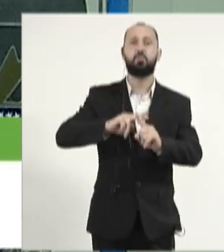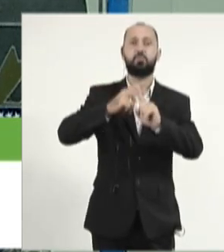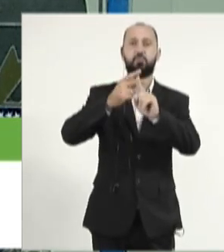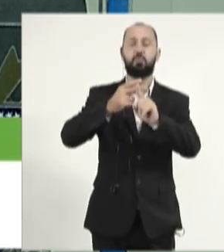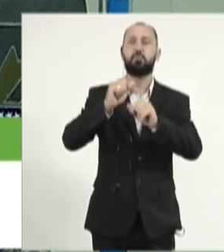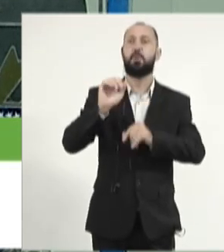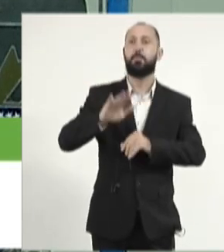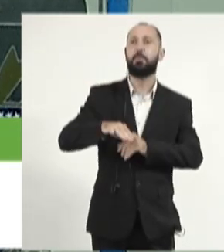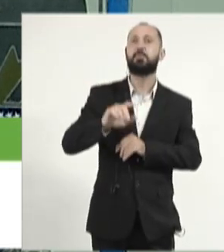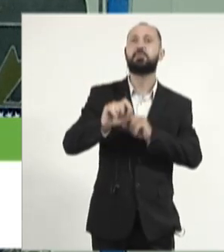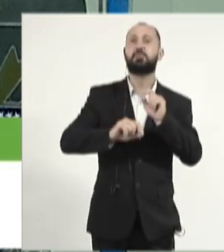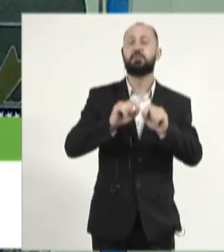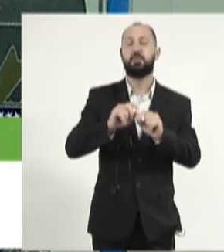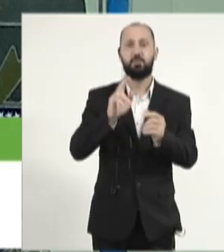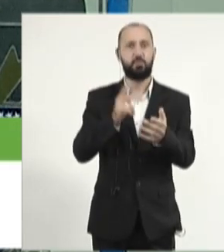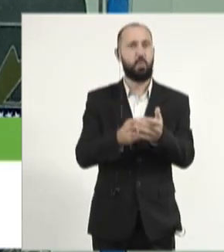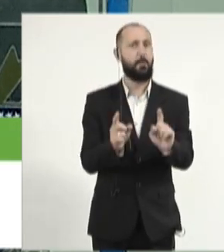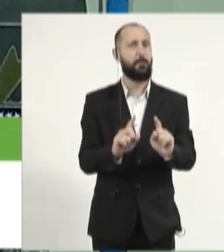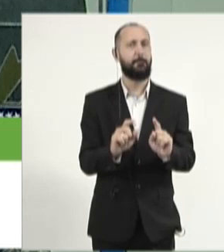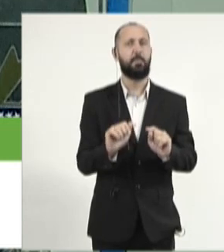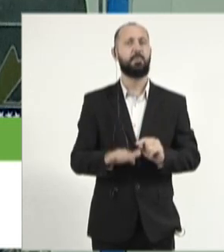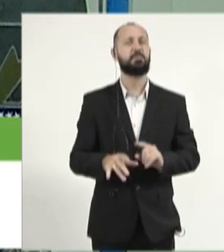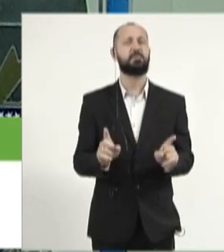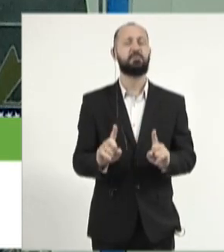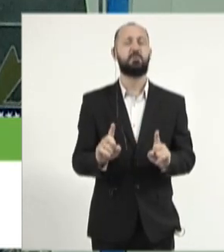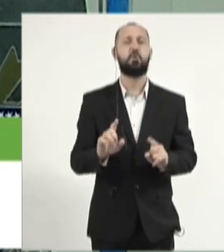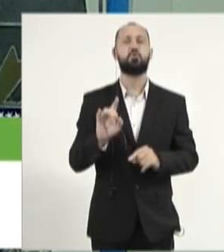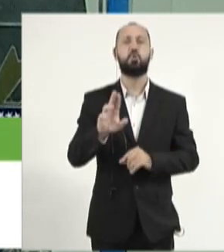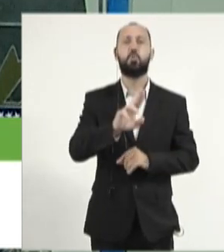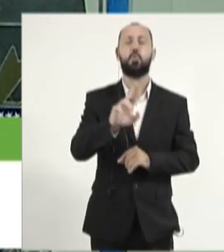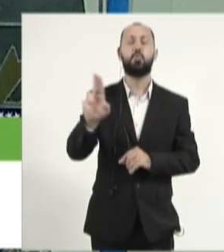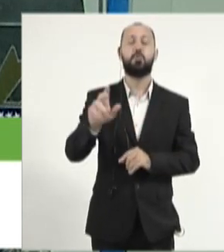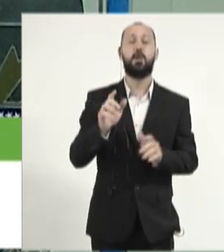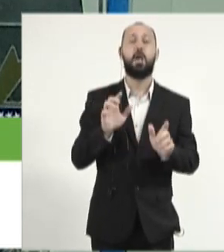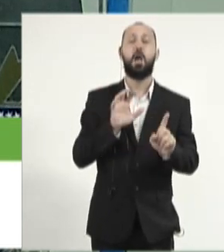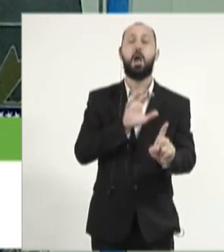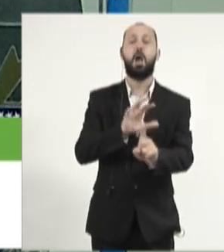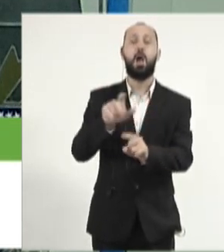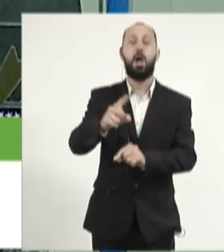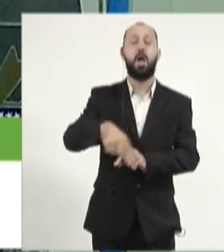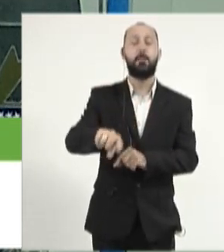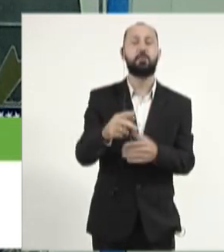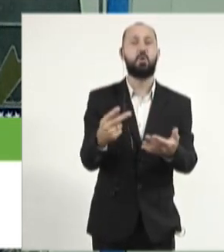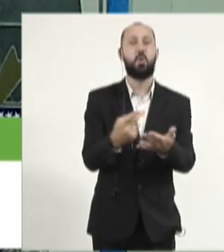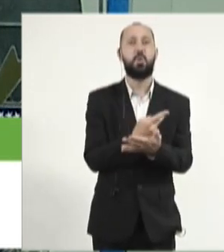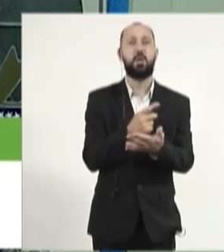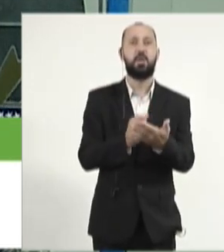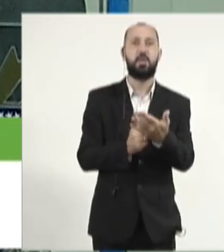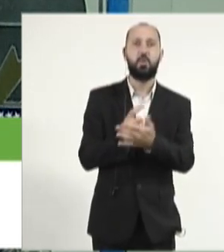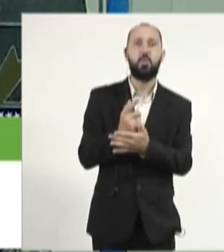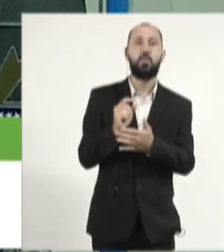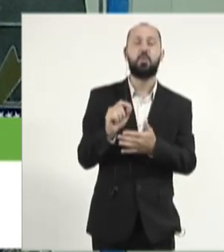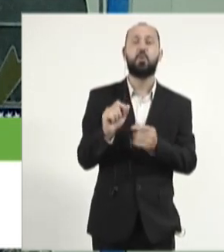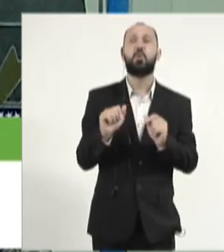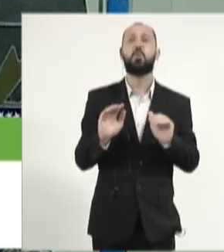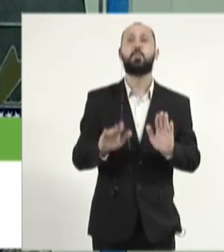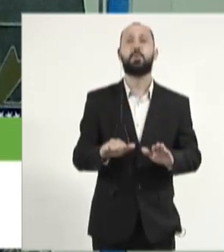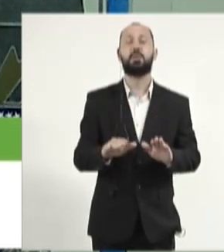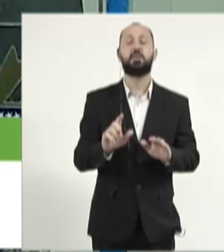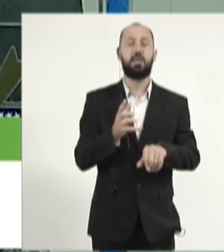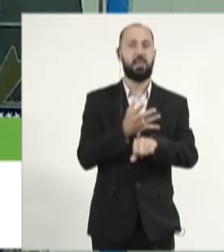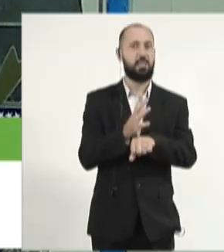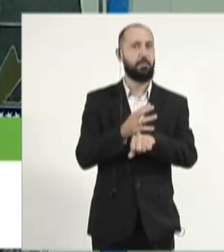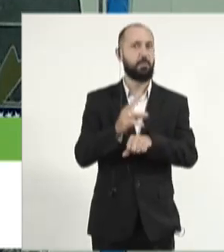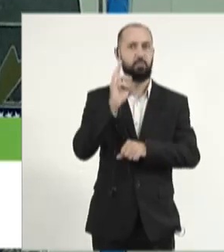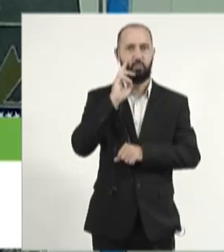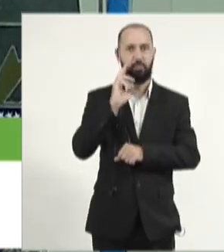numa promoção que, na verdade, não é promoção nenhuma, mas que só induz o consumidor ao erro e acaba comprando com um preço que, na